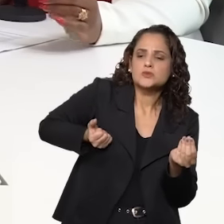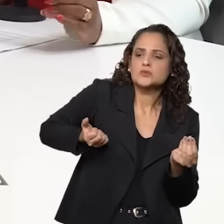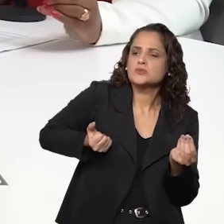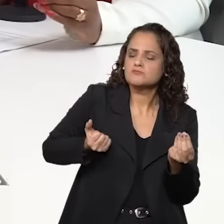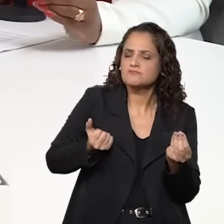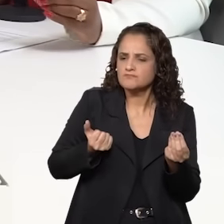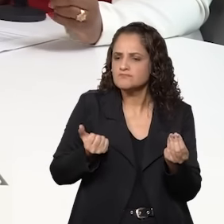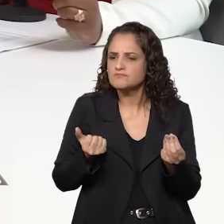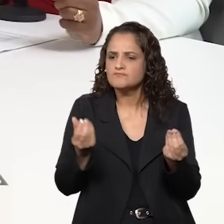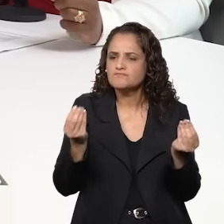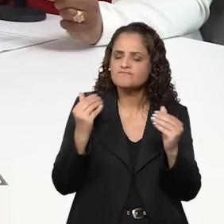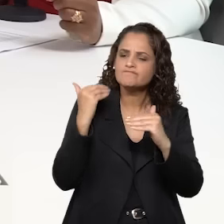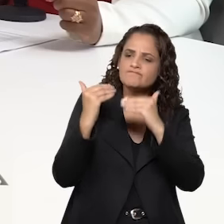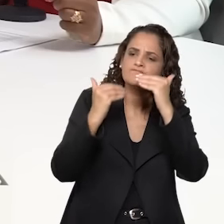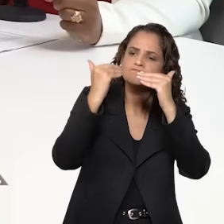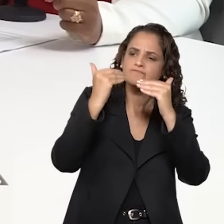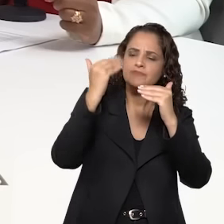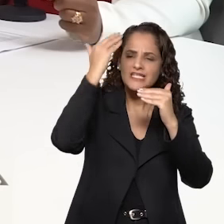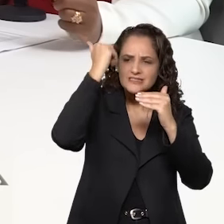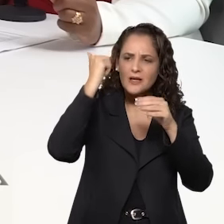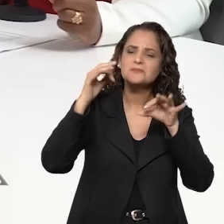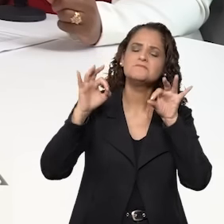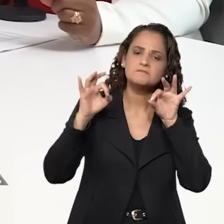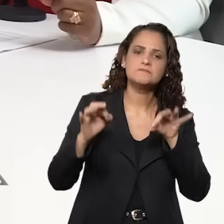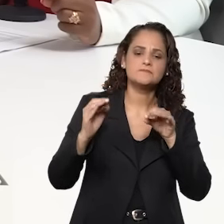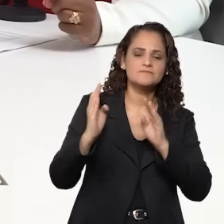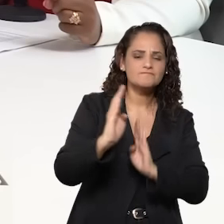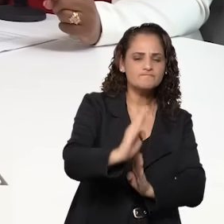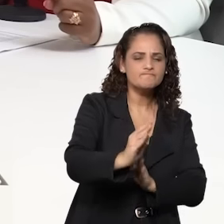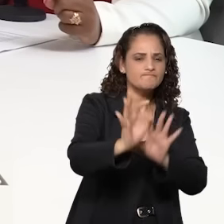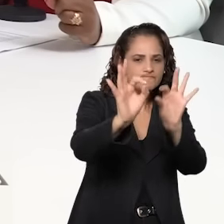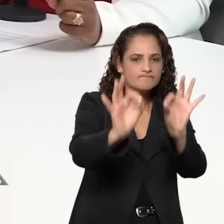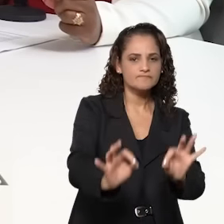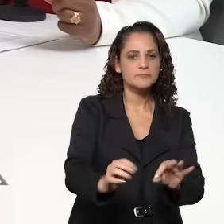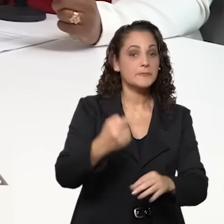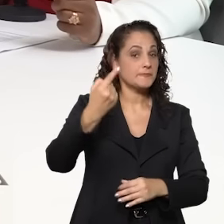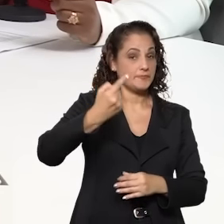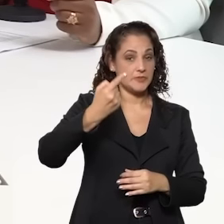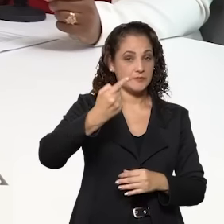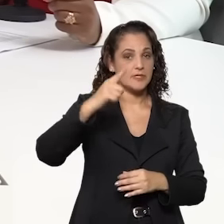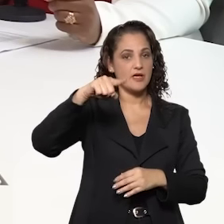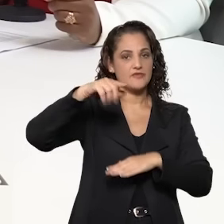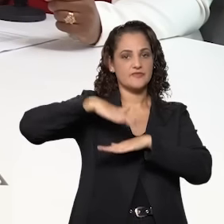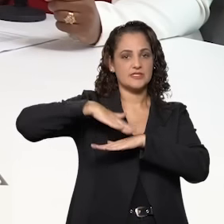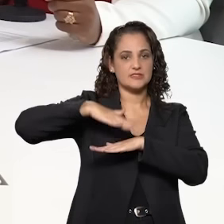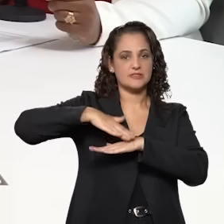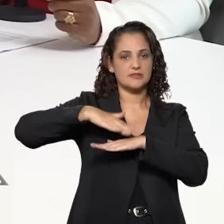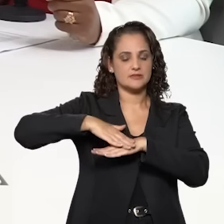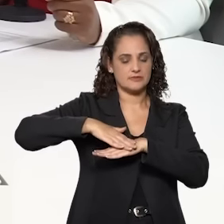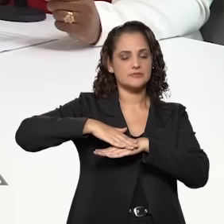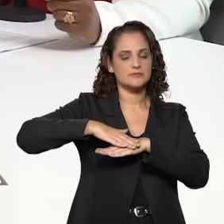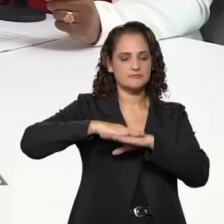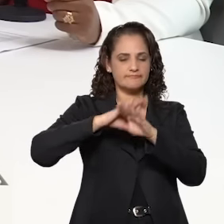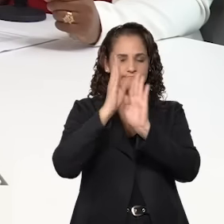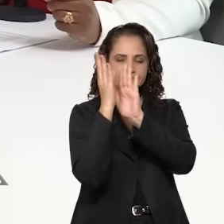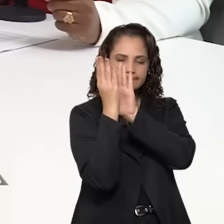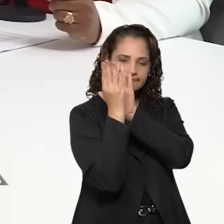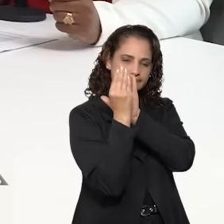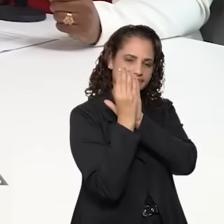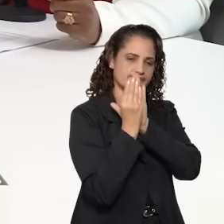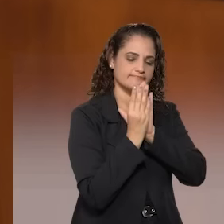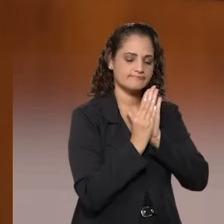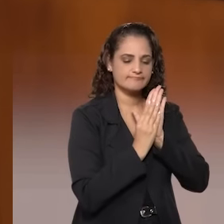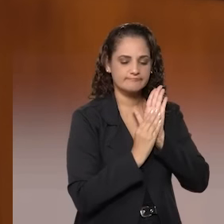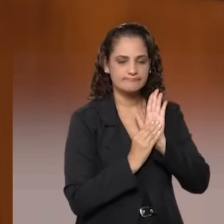certo Primeiro passo é fazer uma radiografia da situação antes da implantação de qualquer um